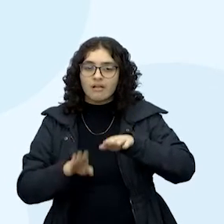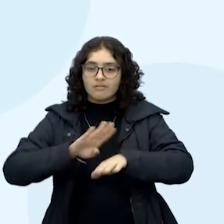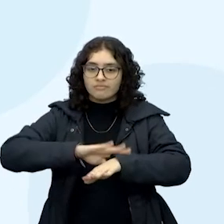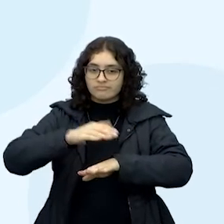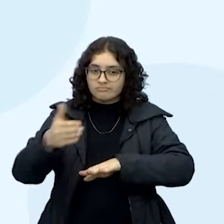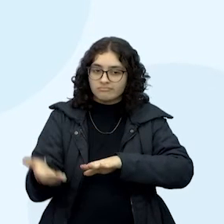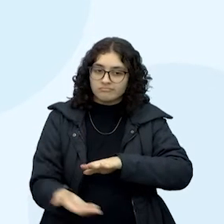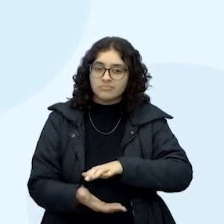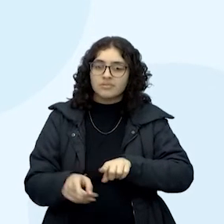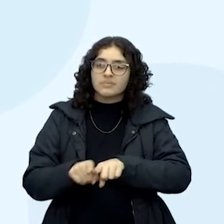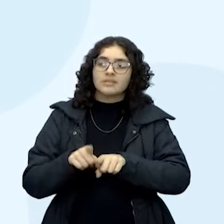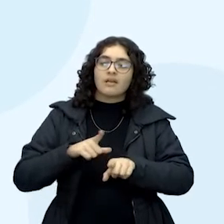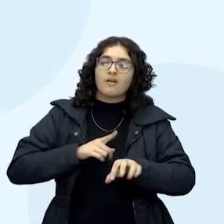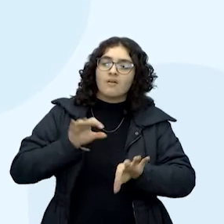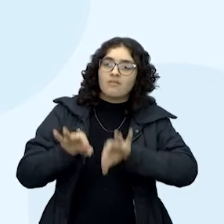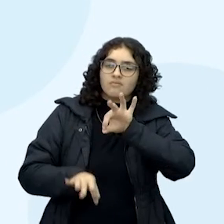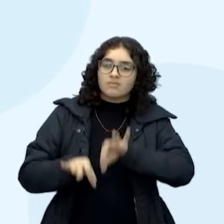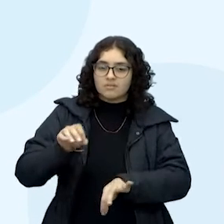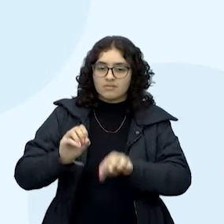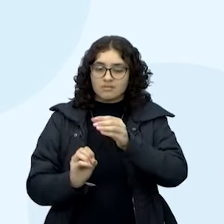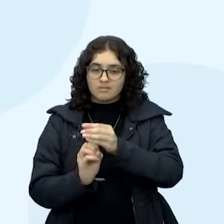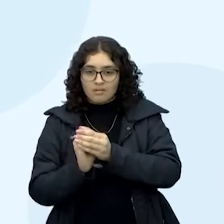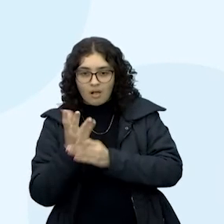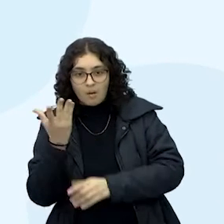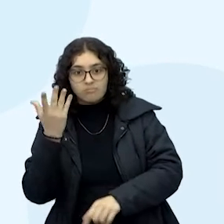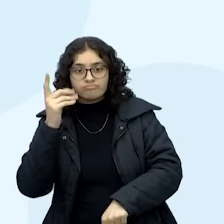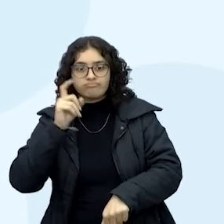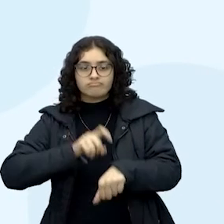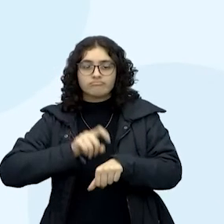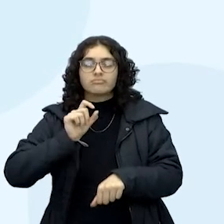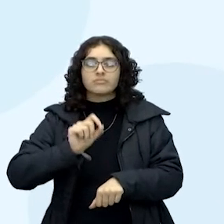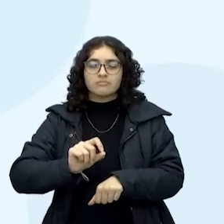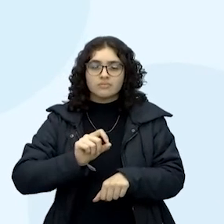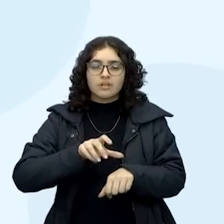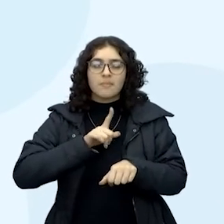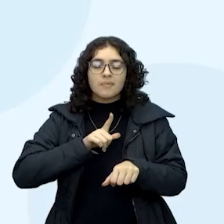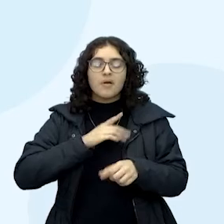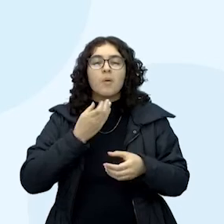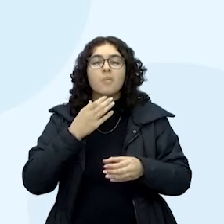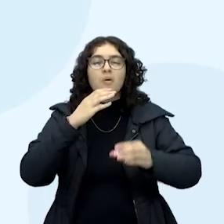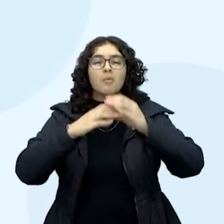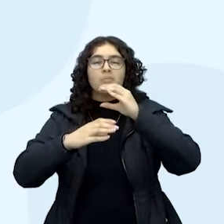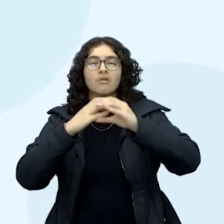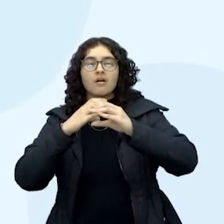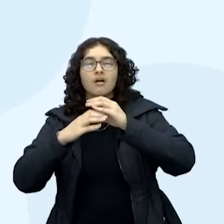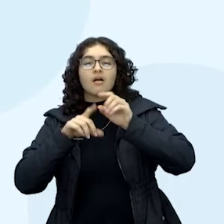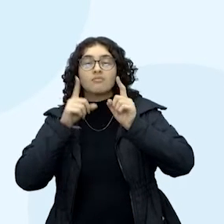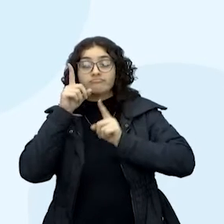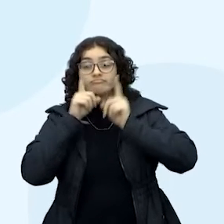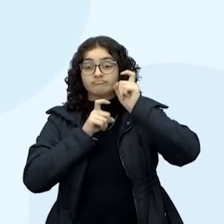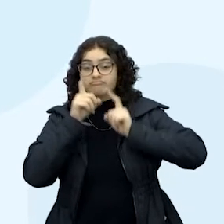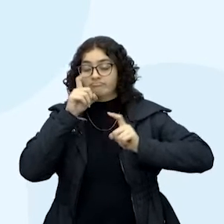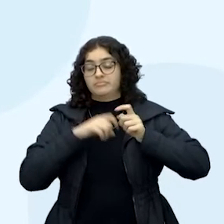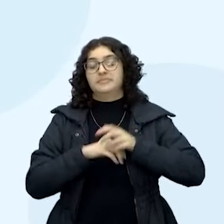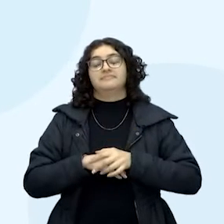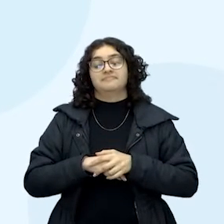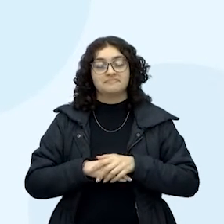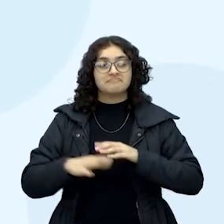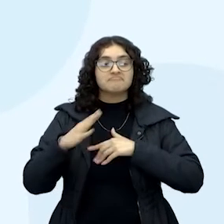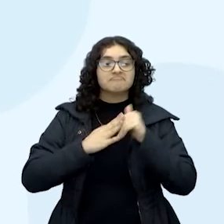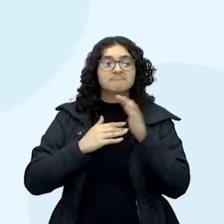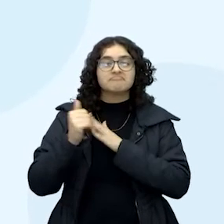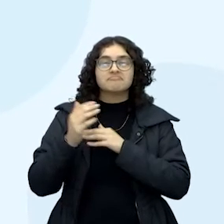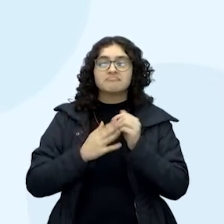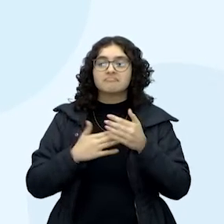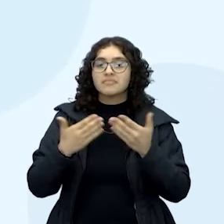a Oficina de Criação Midiática, Veículos de Comunicação e Expressão. E quais são as habilidades que